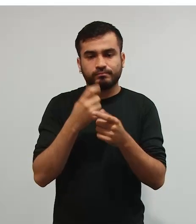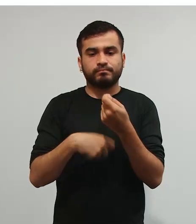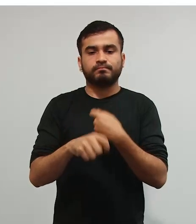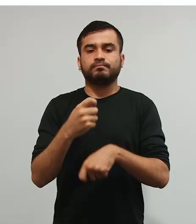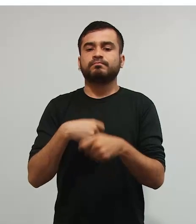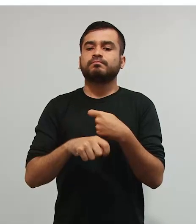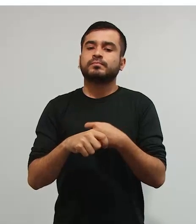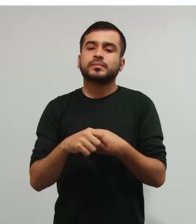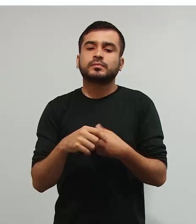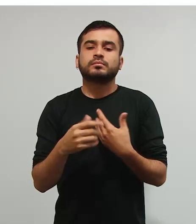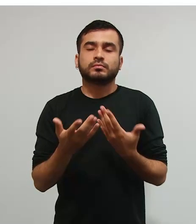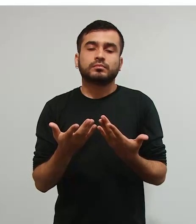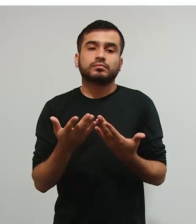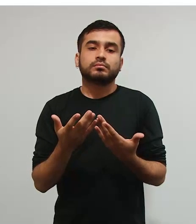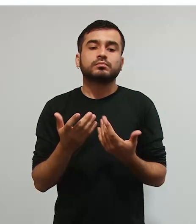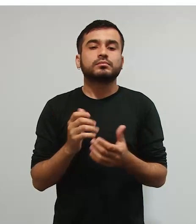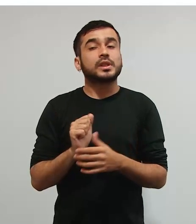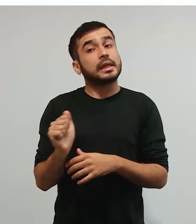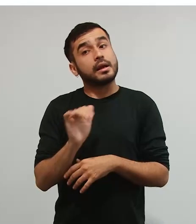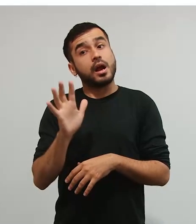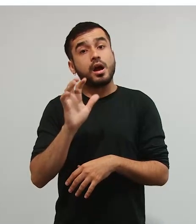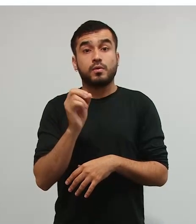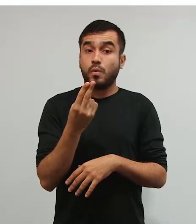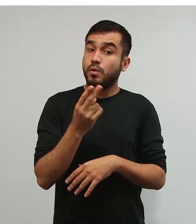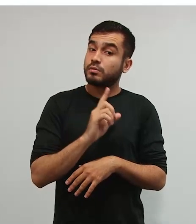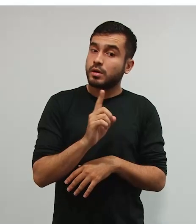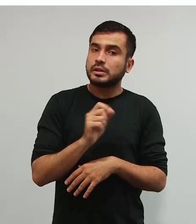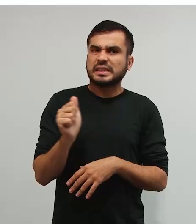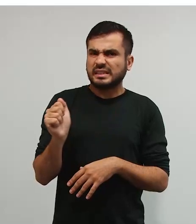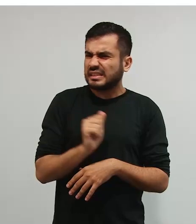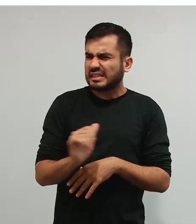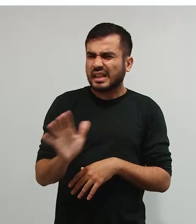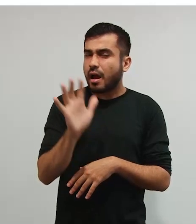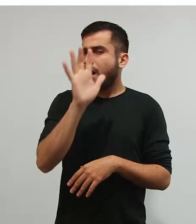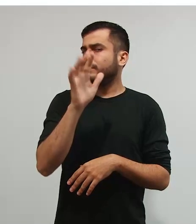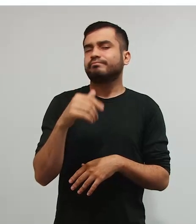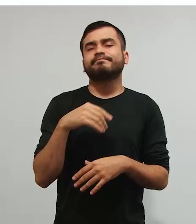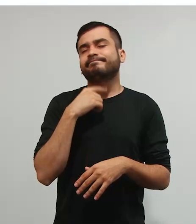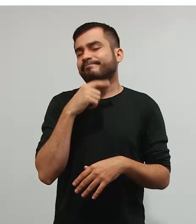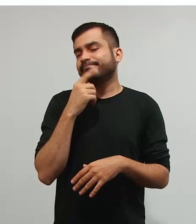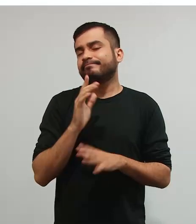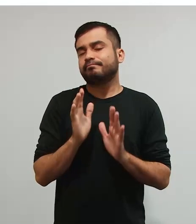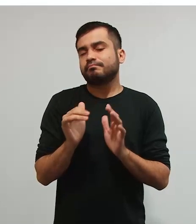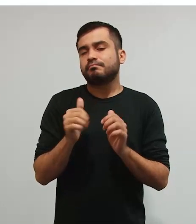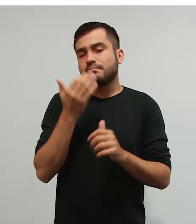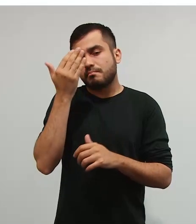questão, né, de se é caro ou não. Se for muito caro, também às vezes não compensa.